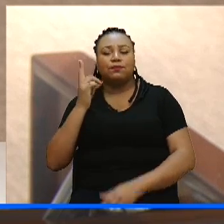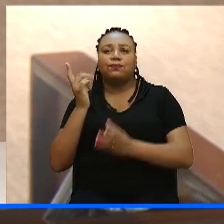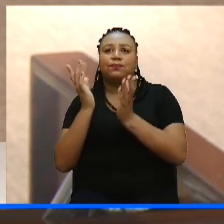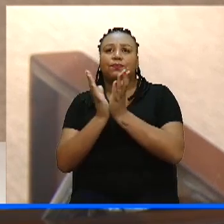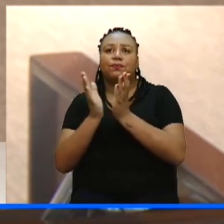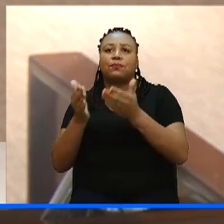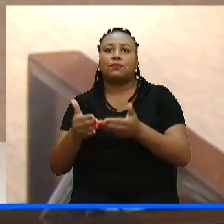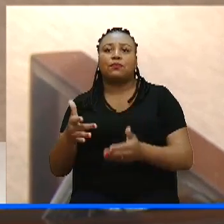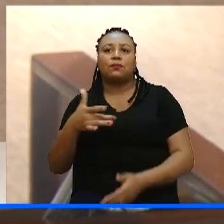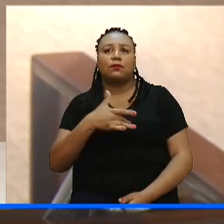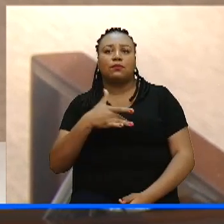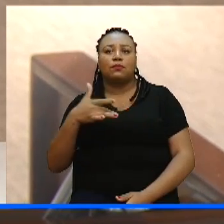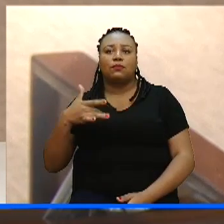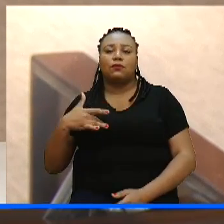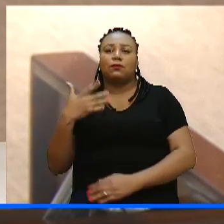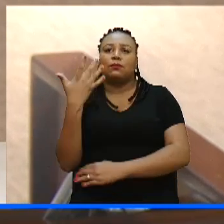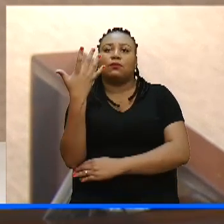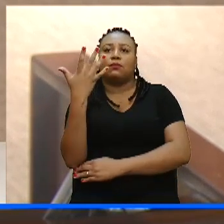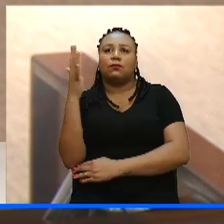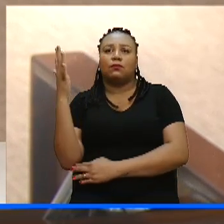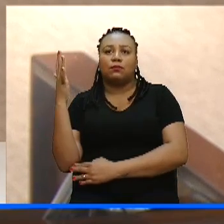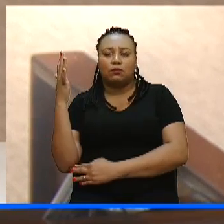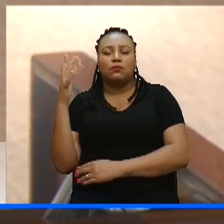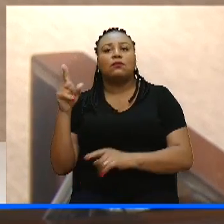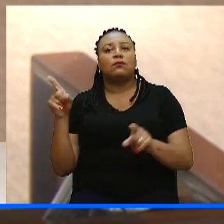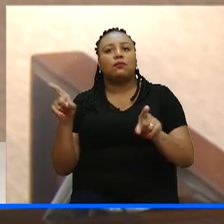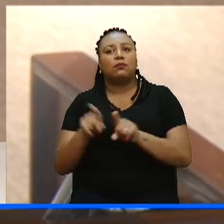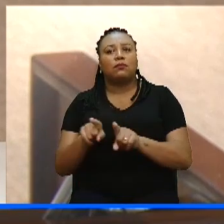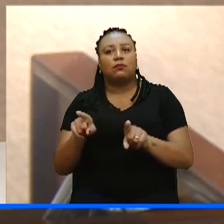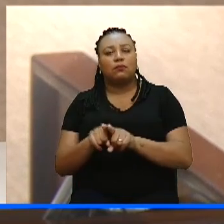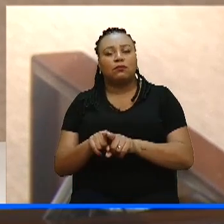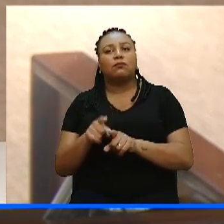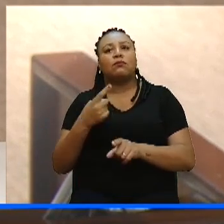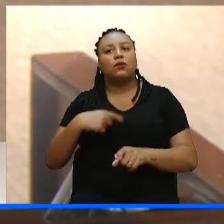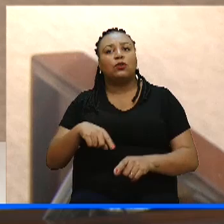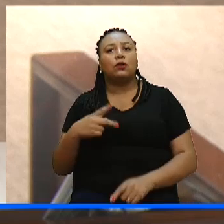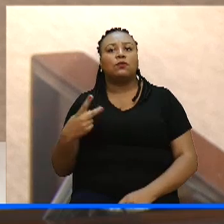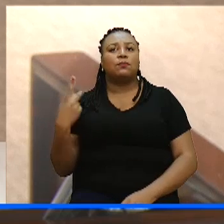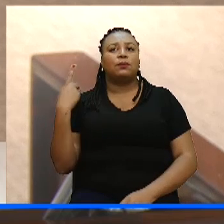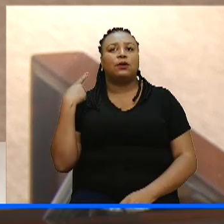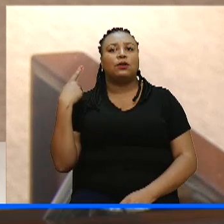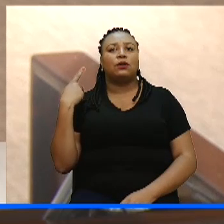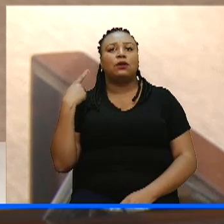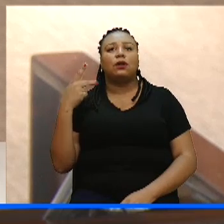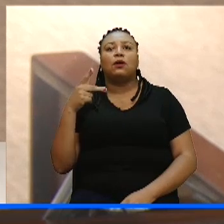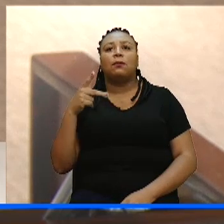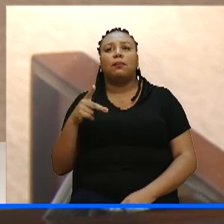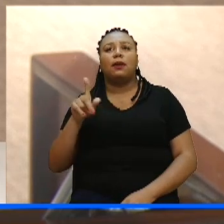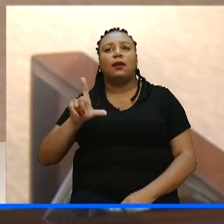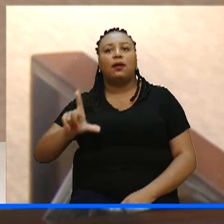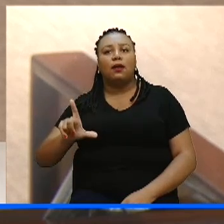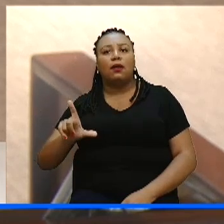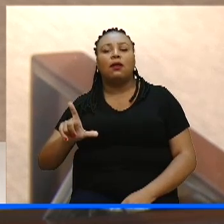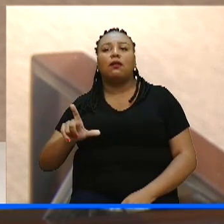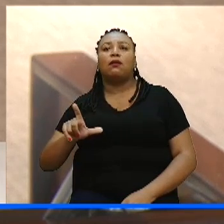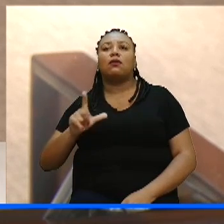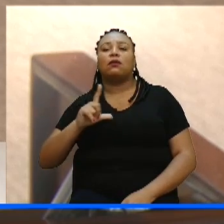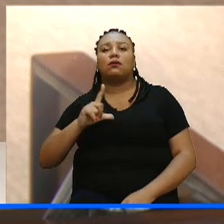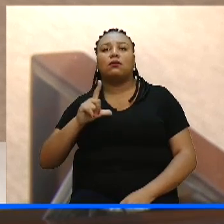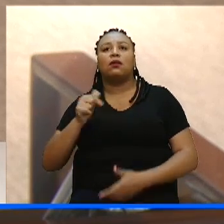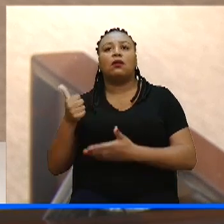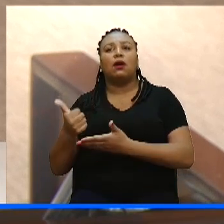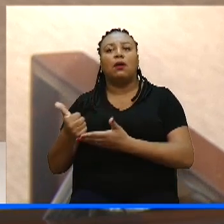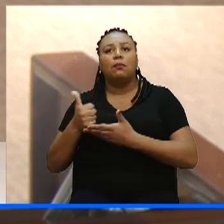de saúde e meio ambiente e também pela nossa bancada do partido liberal capitaneado